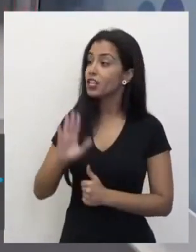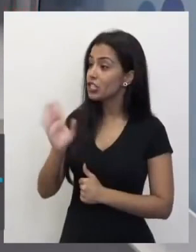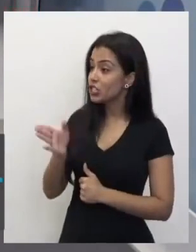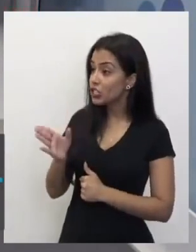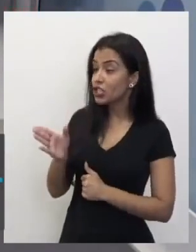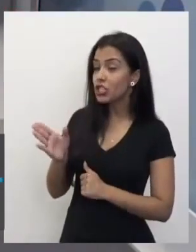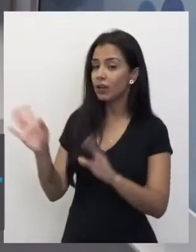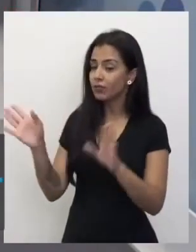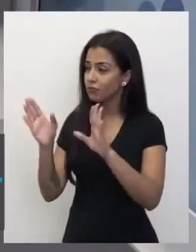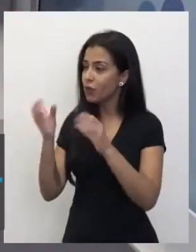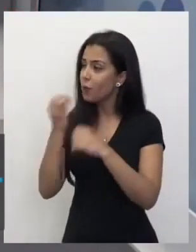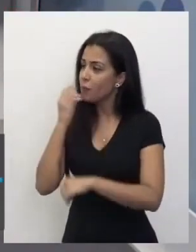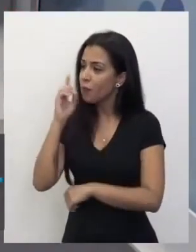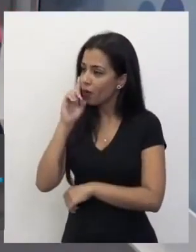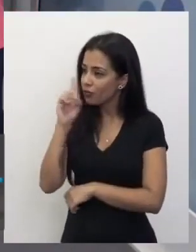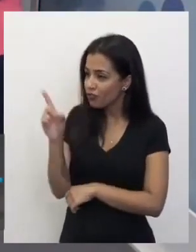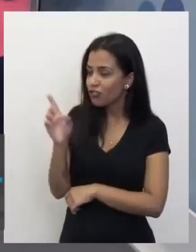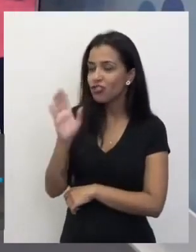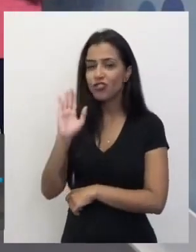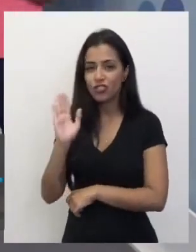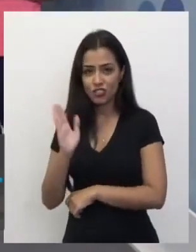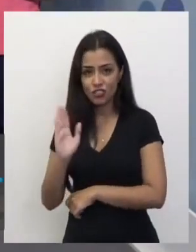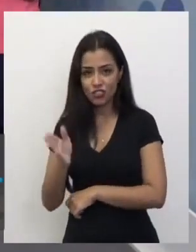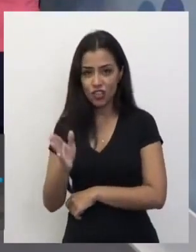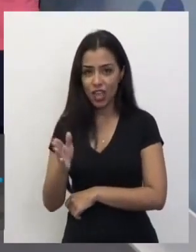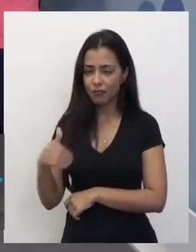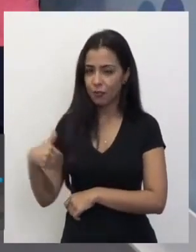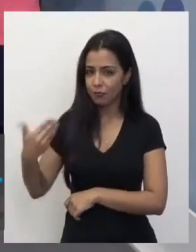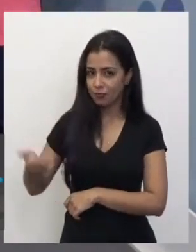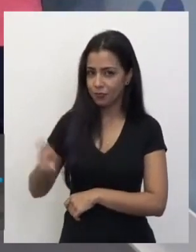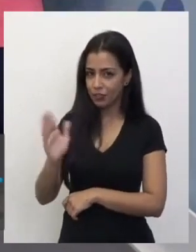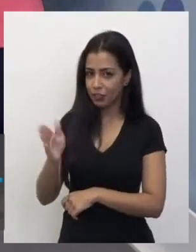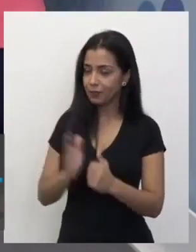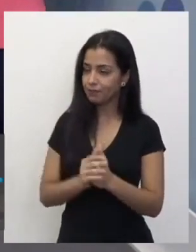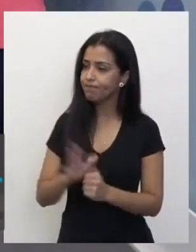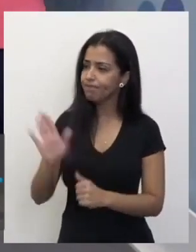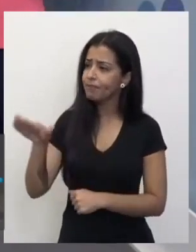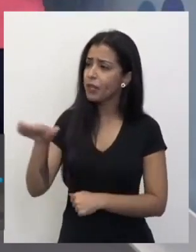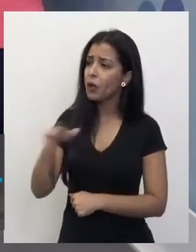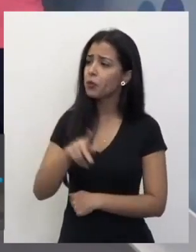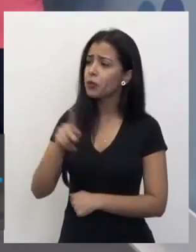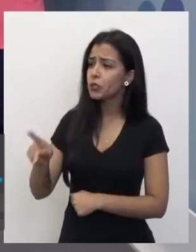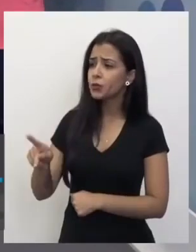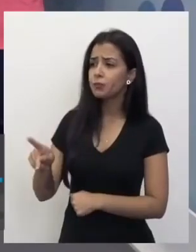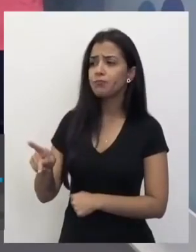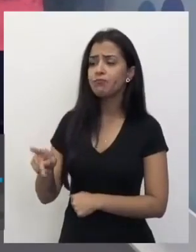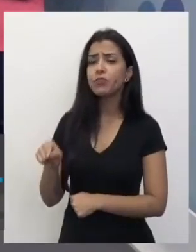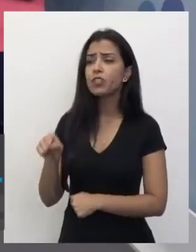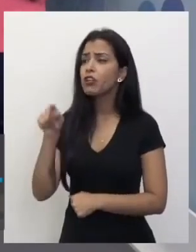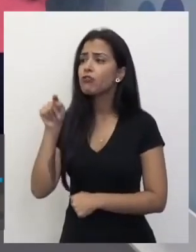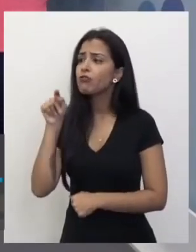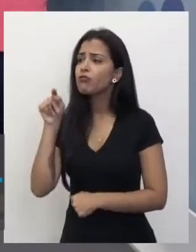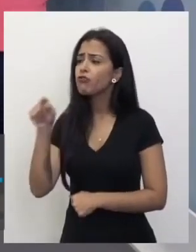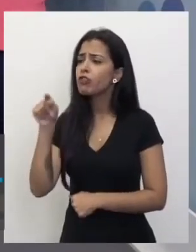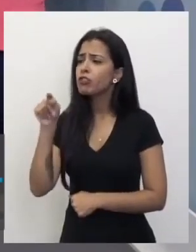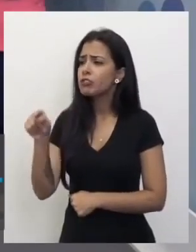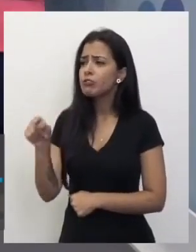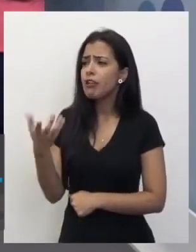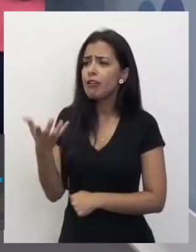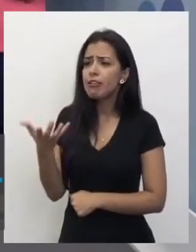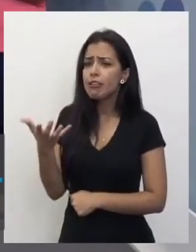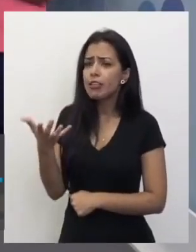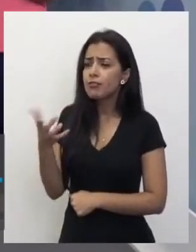já saudei, já dei um bom dia, né? Então vamos lá. Professor, o que levou o senhor, levou você a fazer o curso